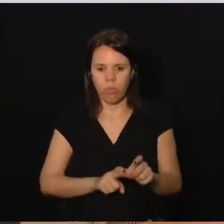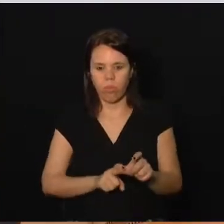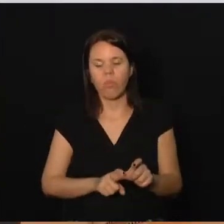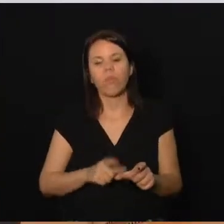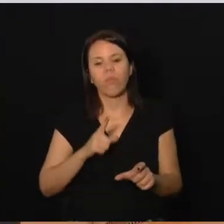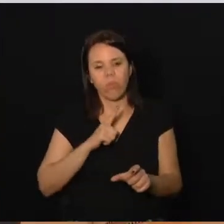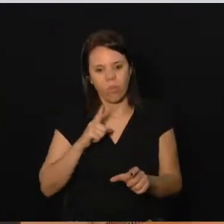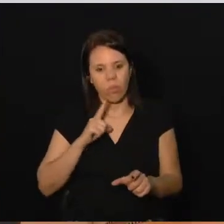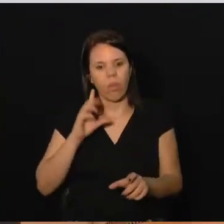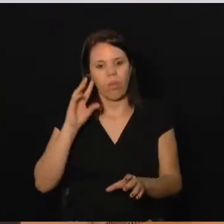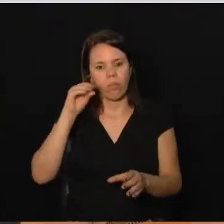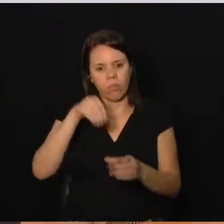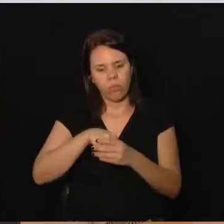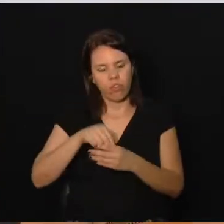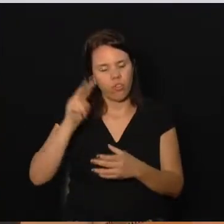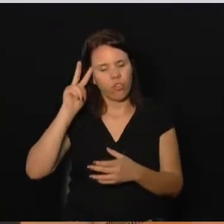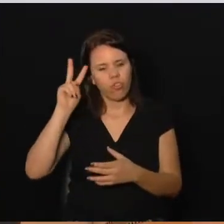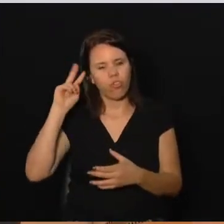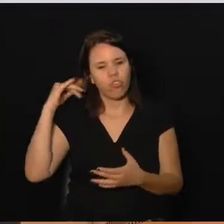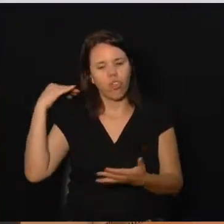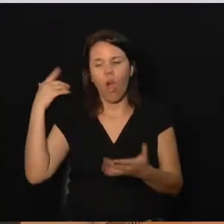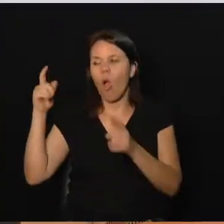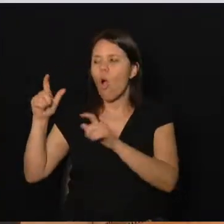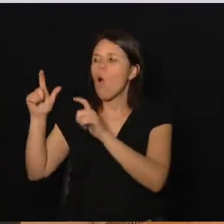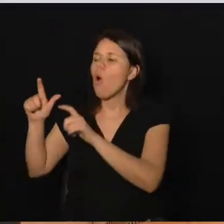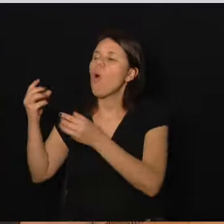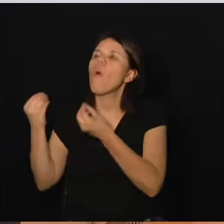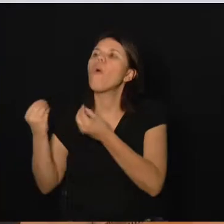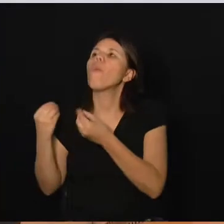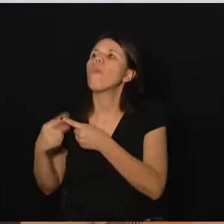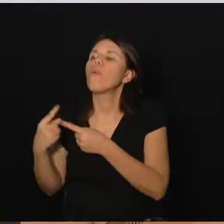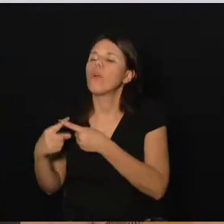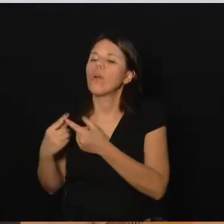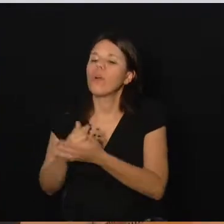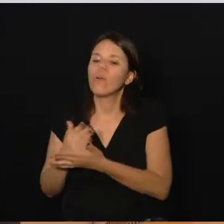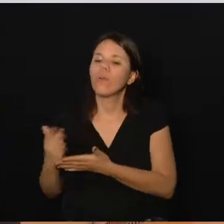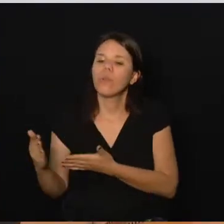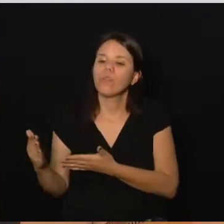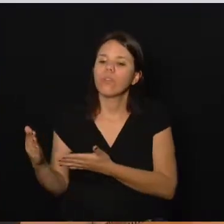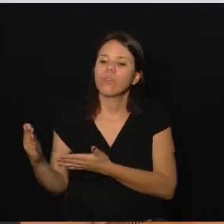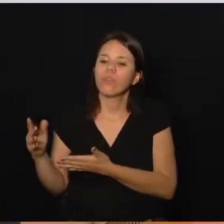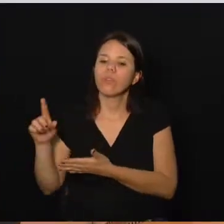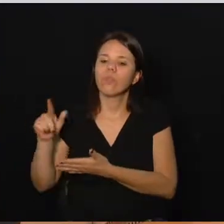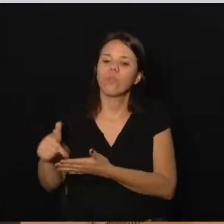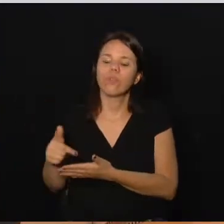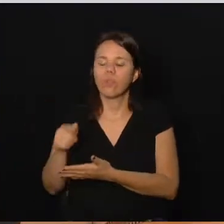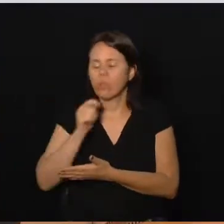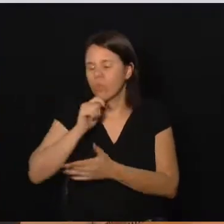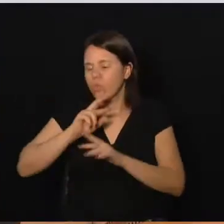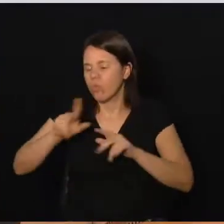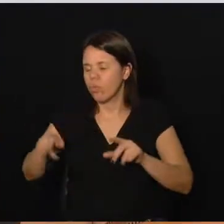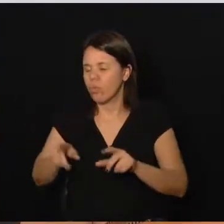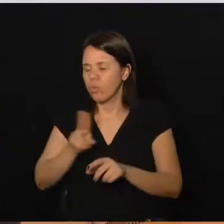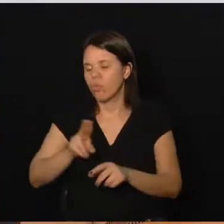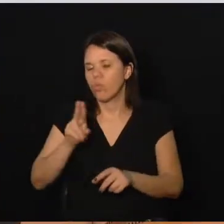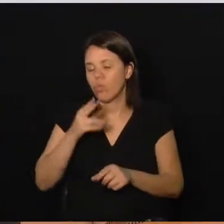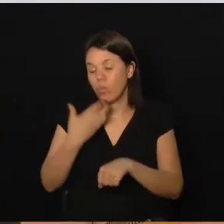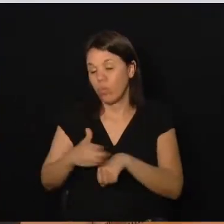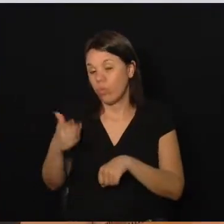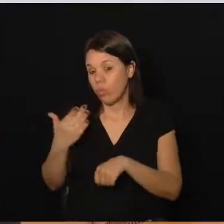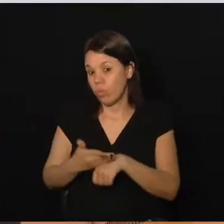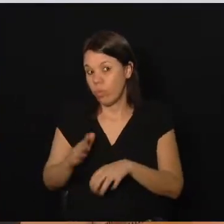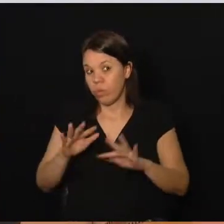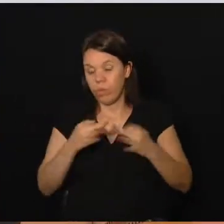no histórico de vida. Aonde começou? Aonde começou esse estreitamento de repertório? Não é? Então, a família, muitas